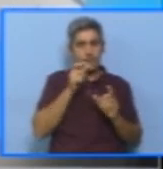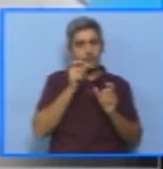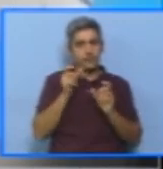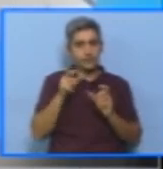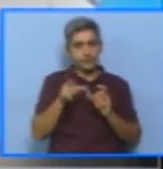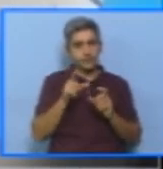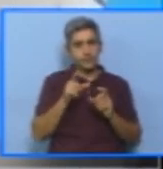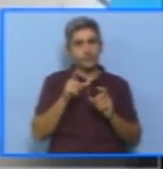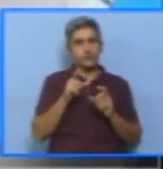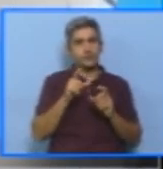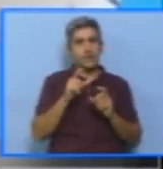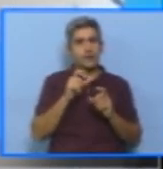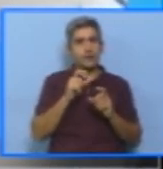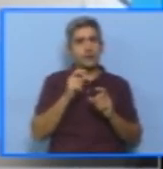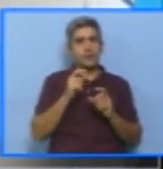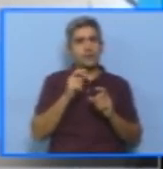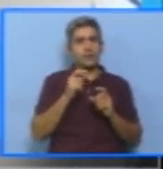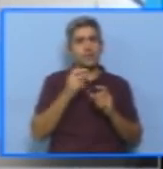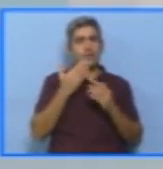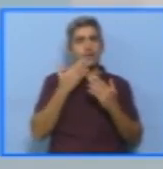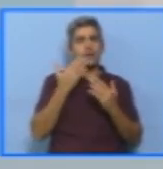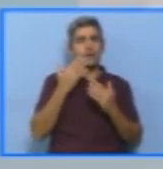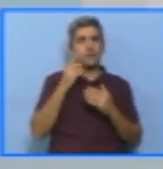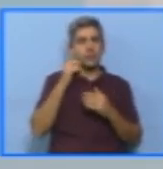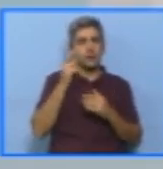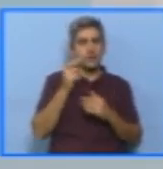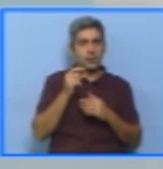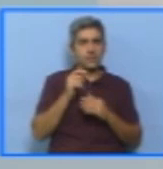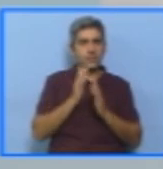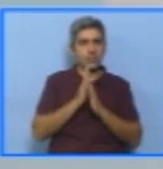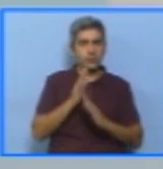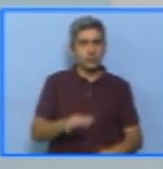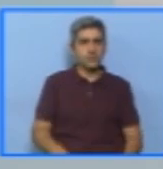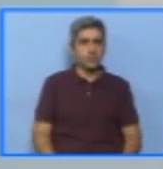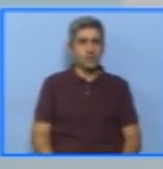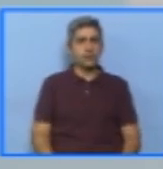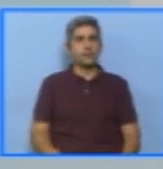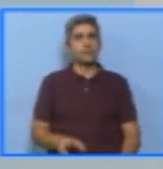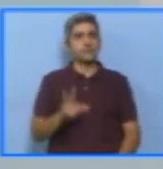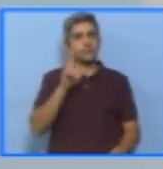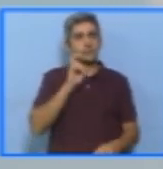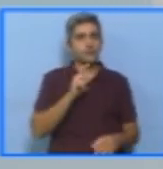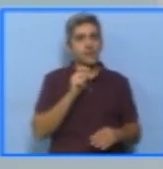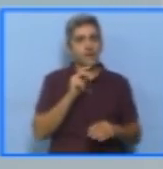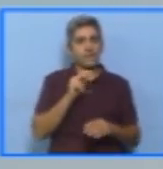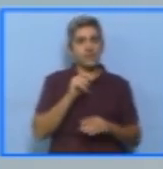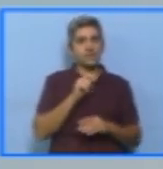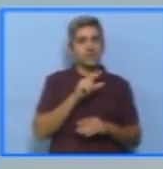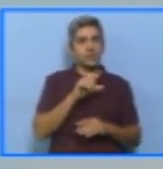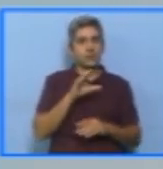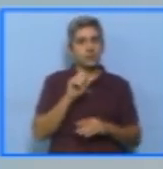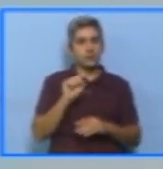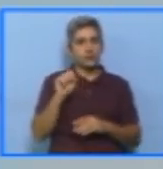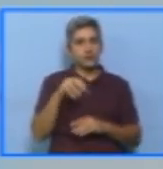que é a dimensão da gratuidade de Deus. Vamos então escutar este Evangelho de Mateus, que nos narra